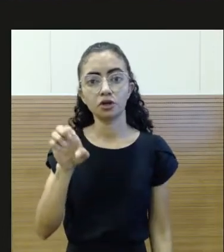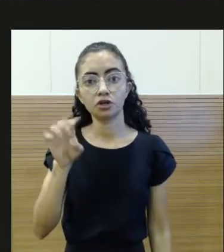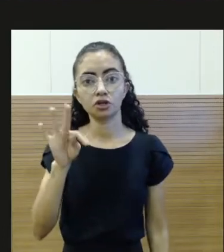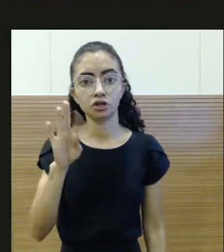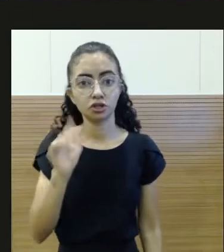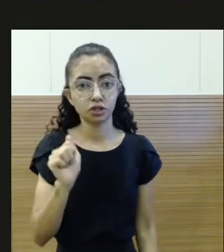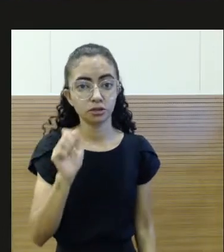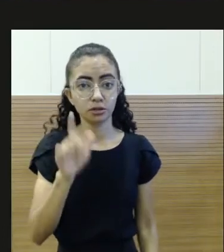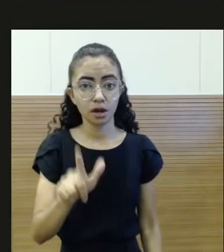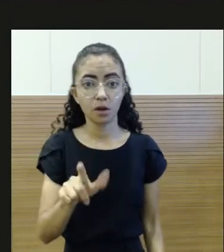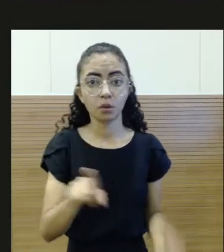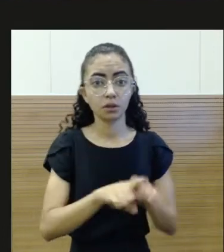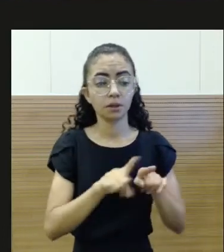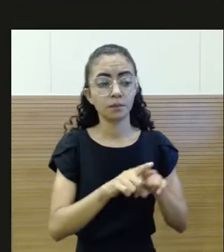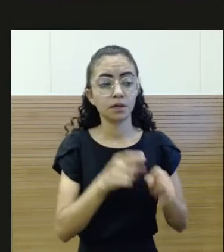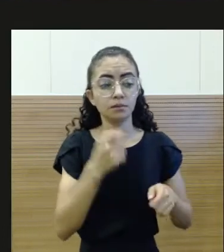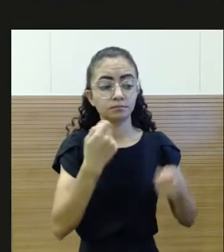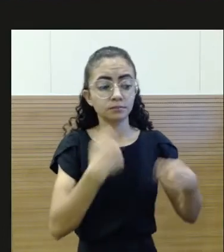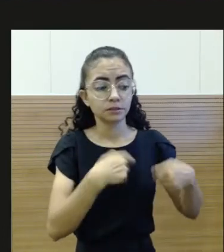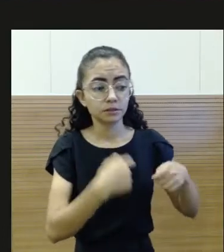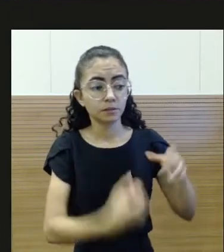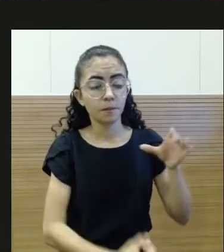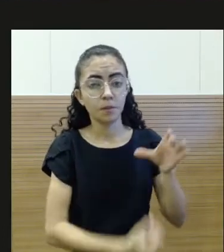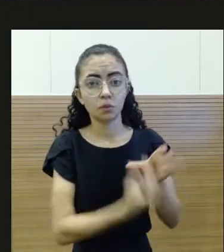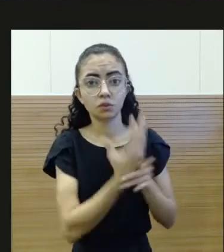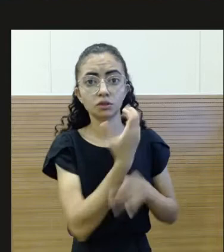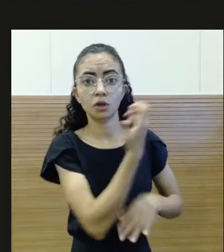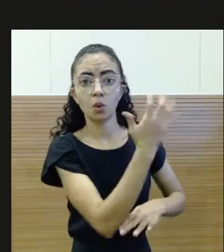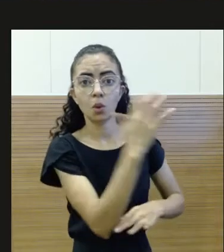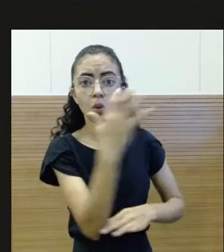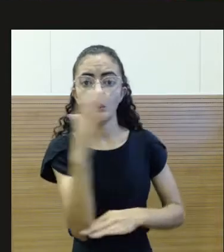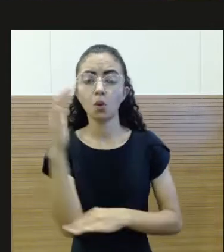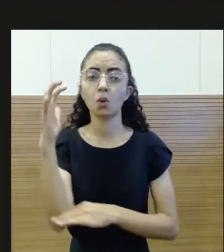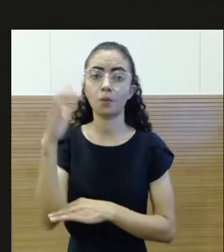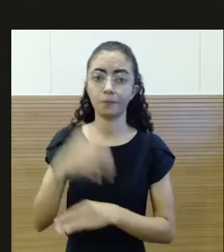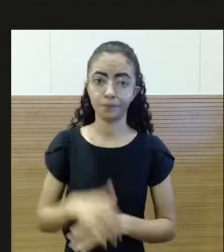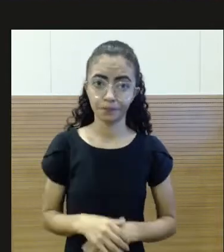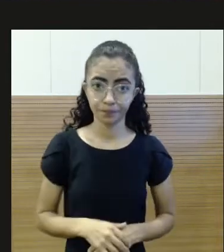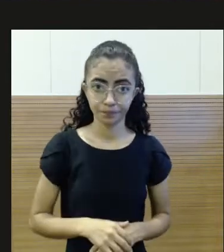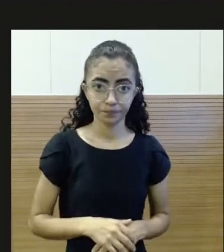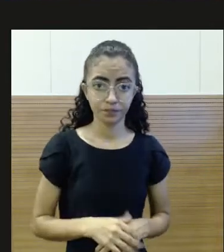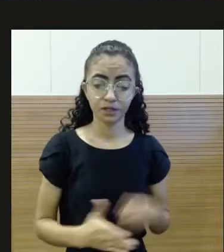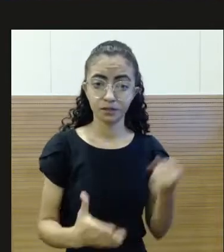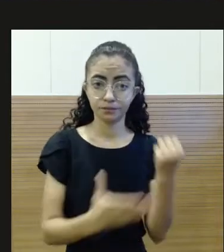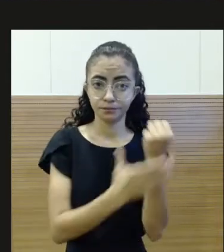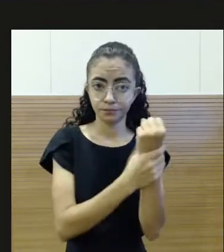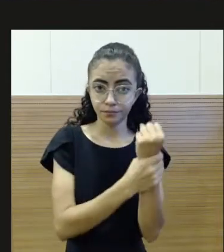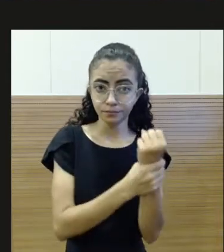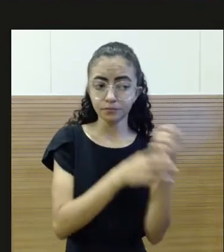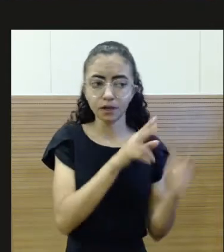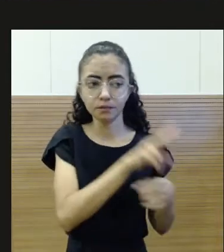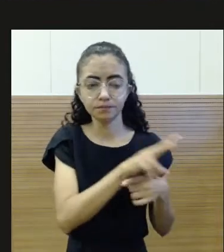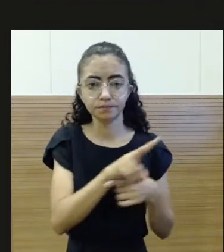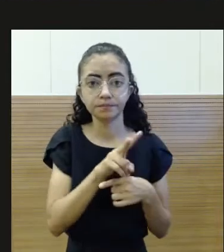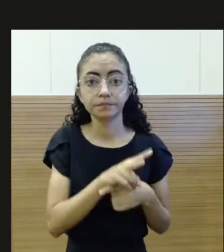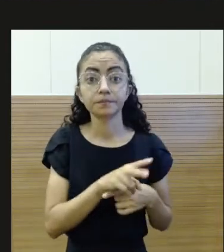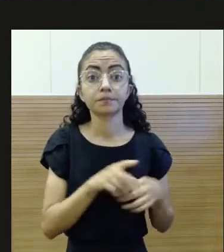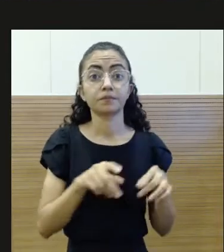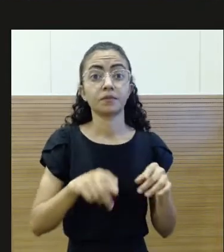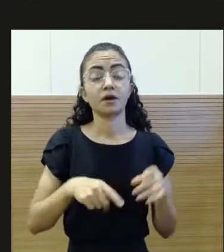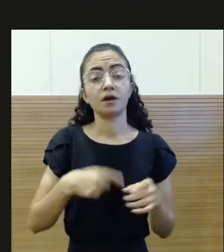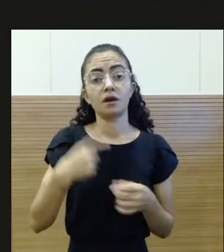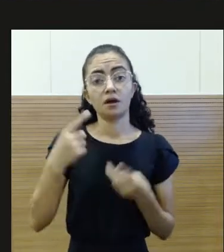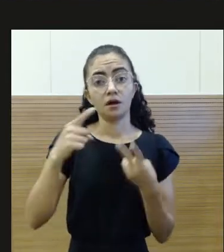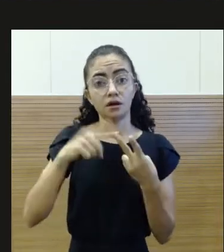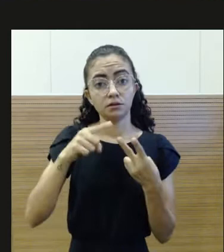maneira sustentável por agricultores da agroecologia. E as razões para isso são várias. A segunda